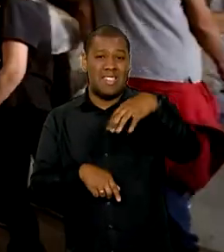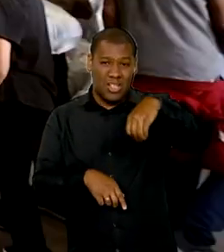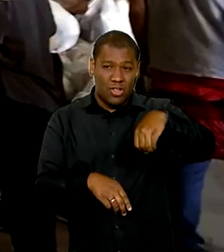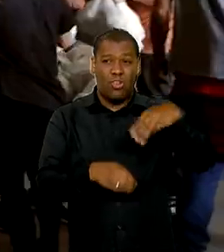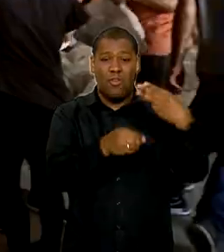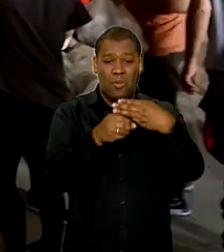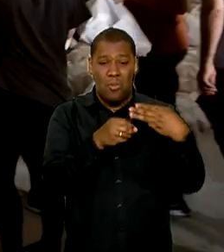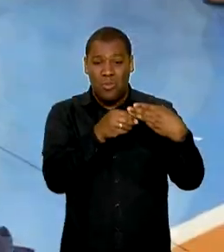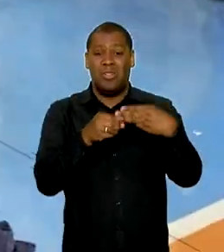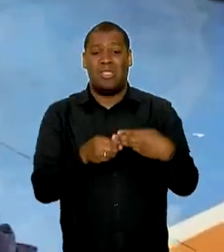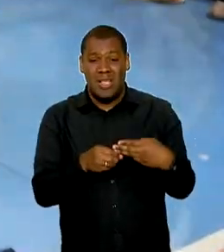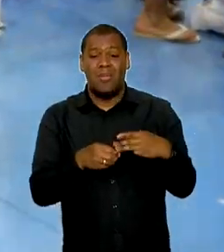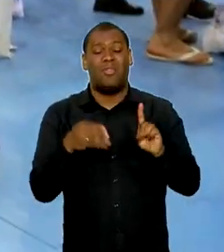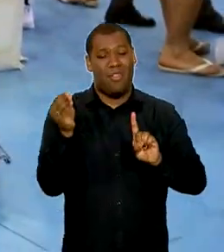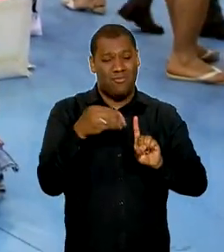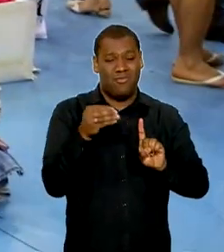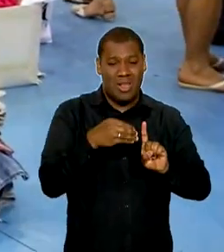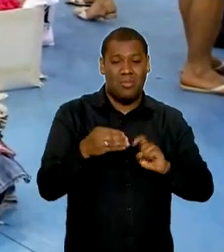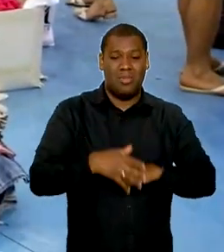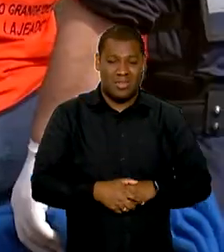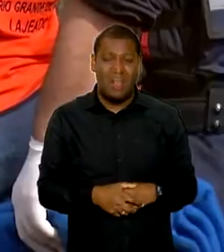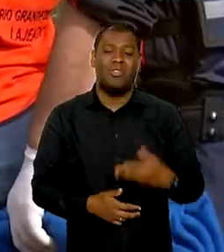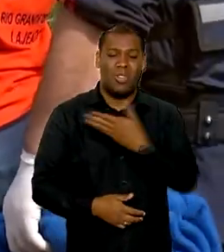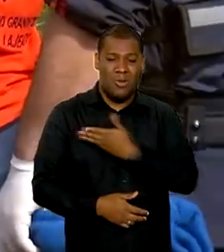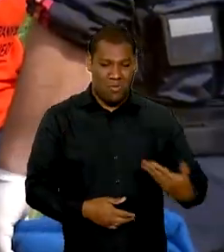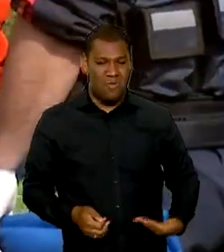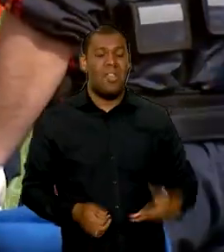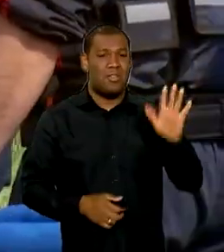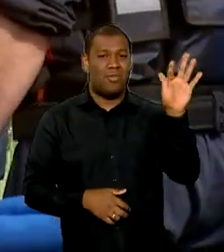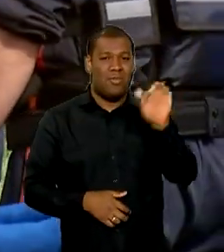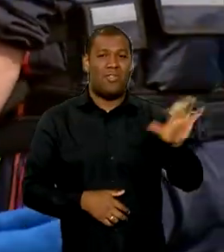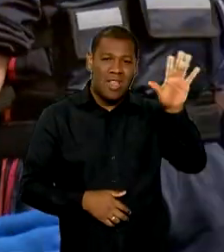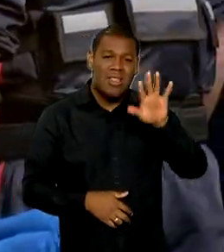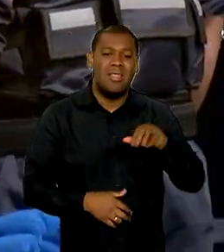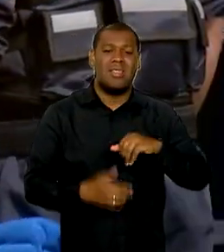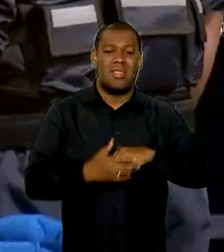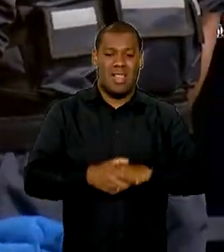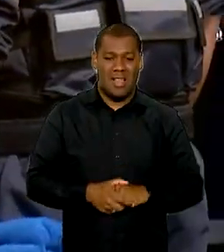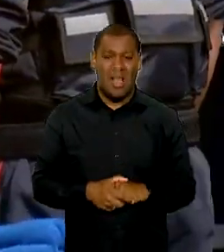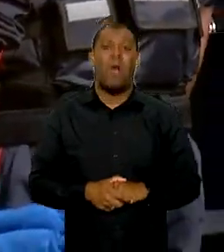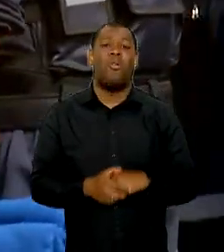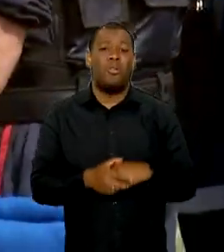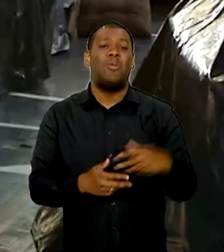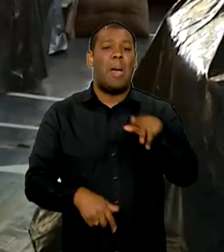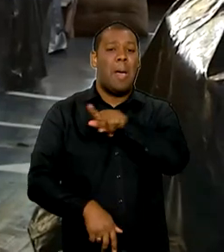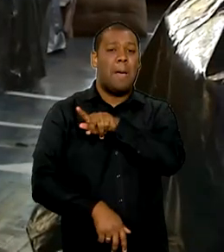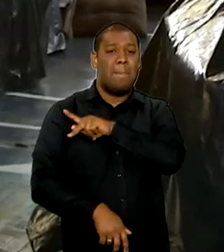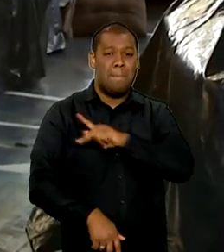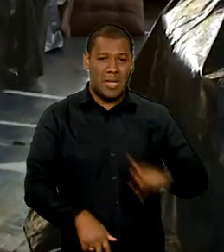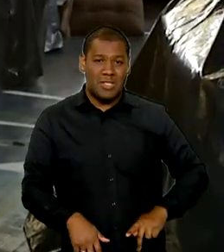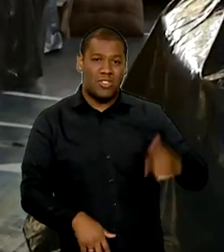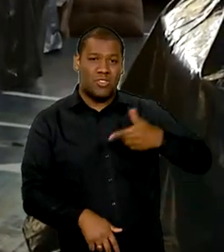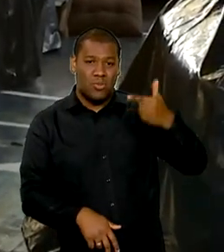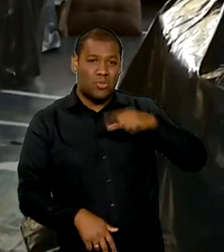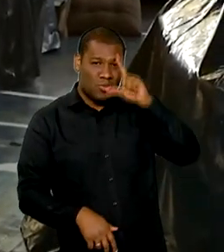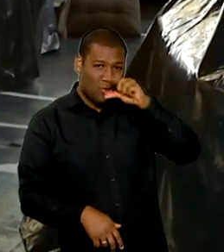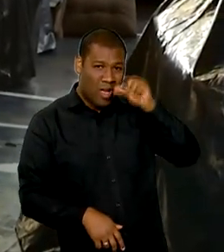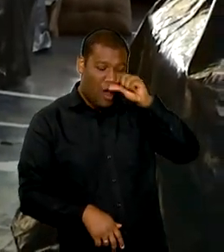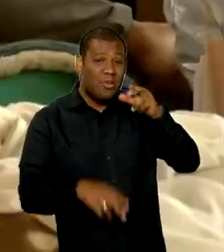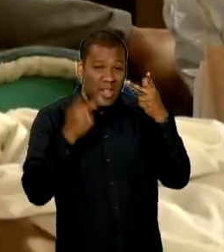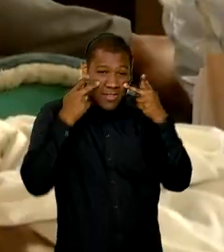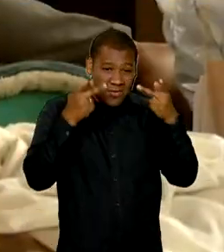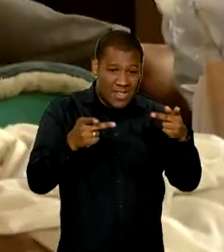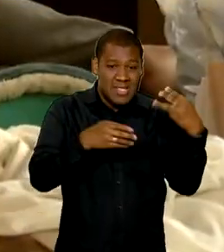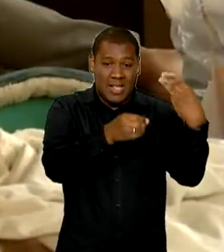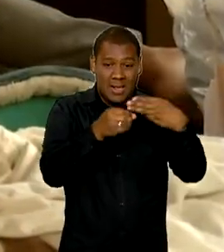calamidade pública reconhecida pelo governo federal. O presidente da República em exercício, Geraldo Alckmin, vai visitar as áreas afetadas